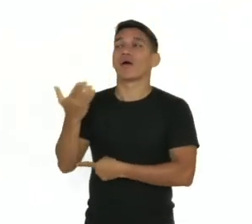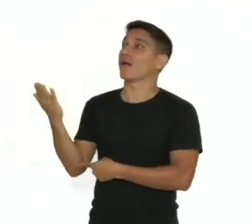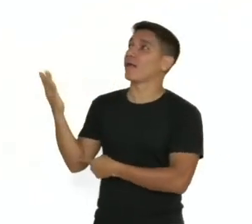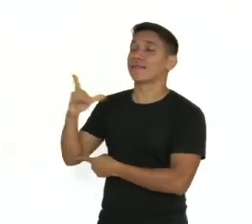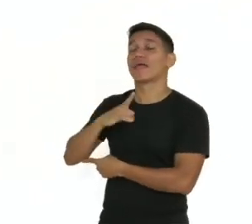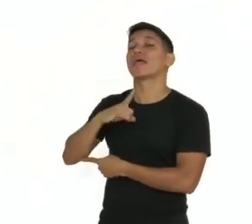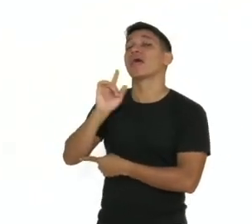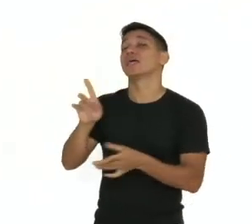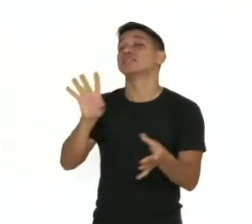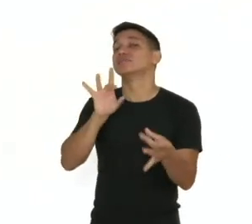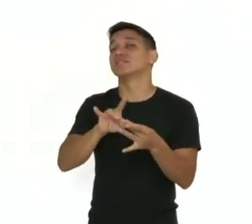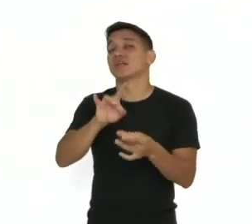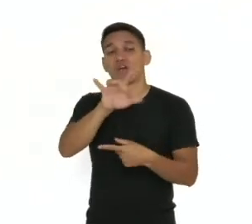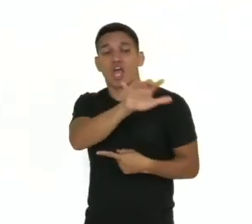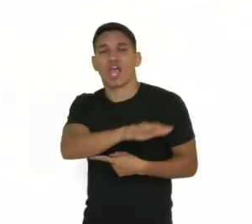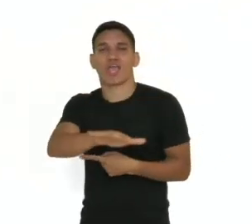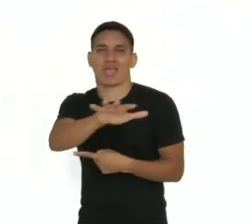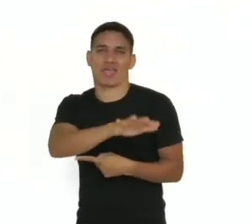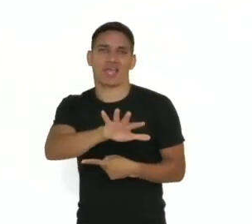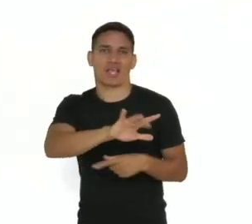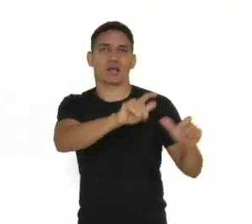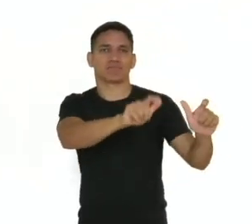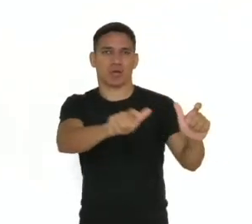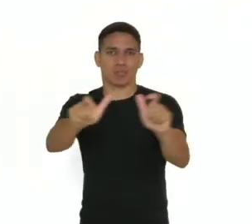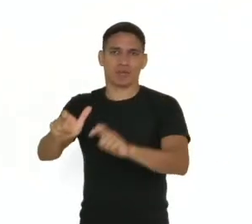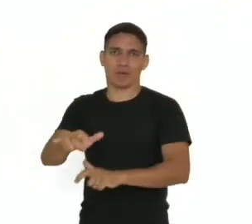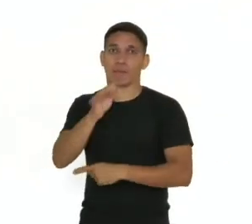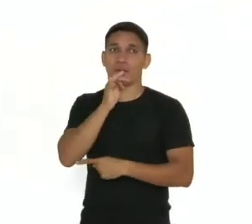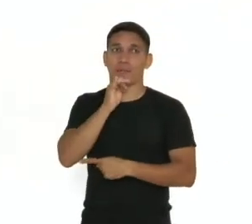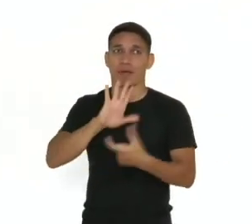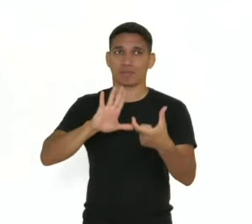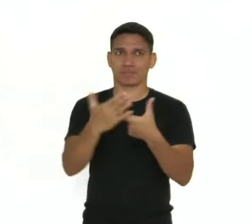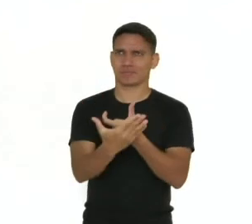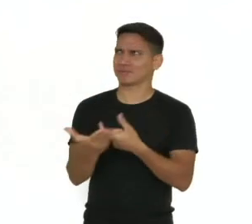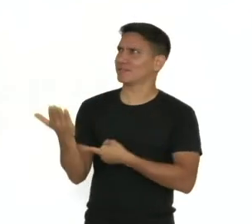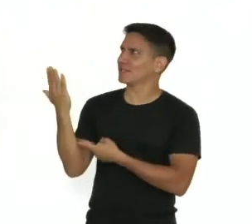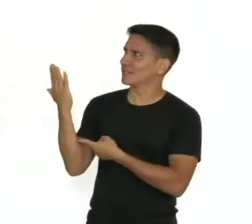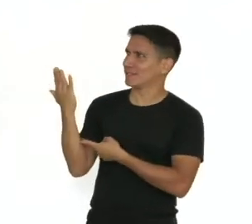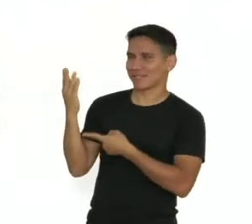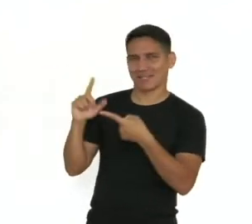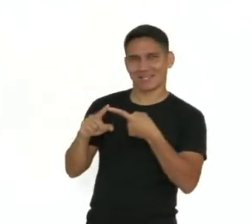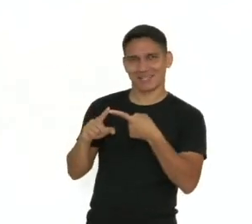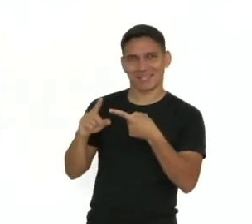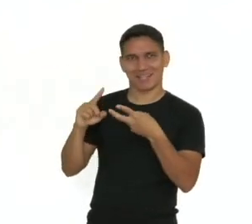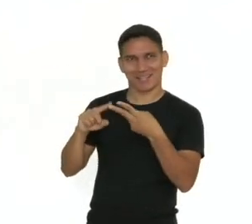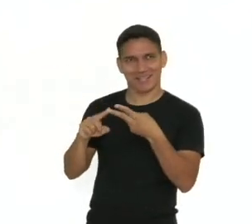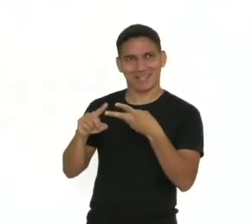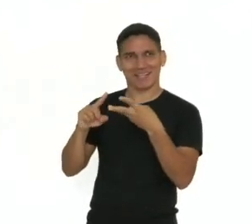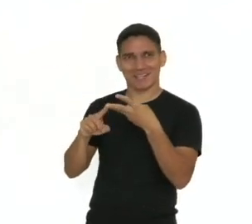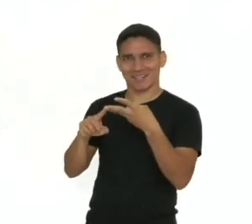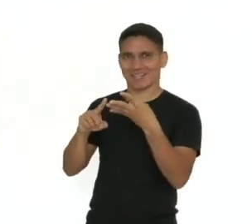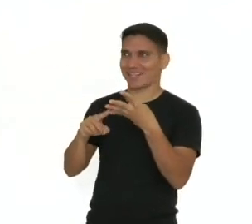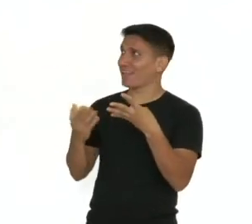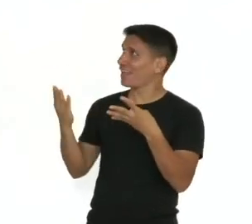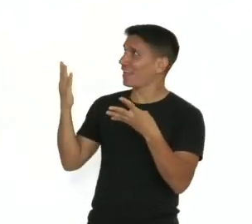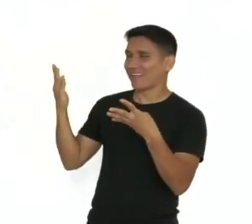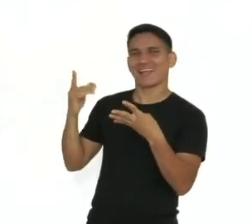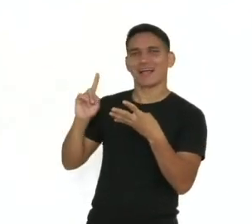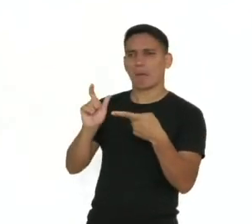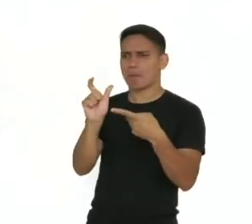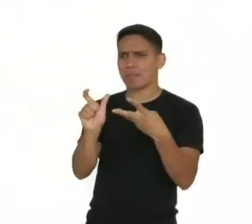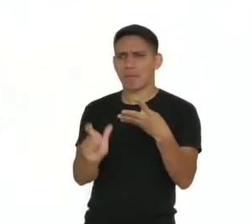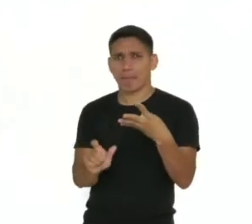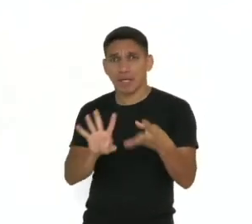é a regional. As palavras tchê, melena, bolicho e guri, elas fazem parte do